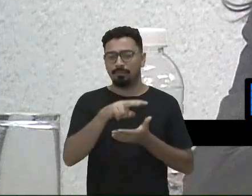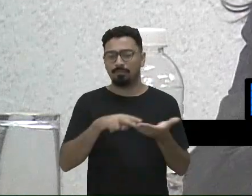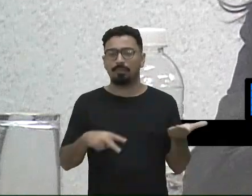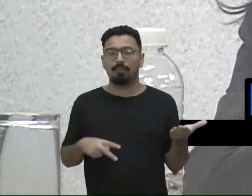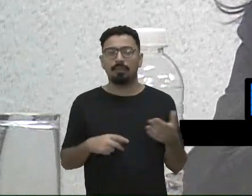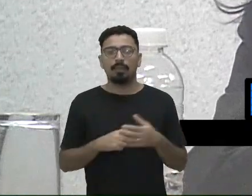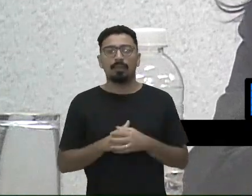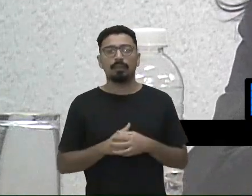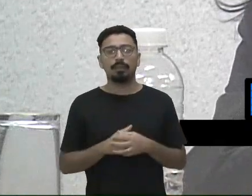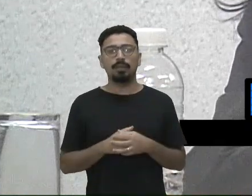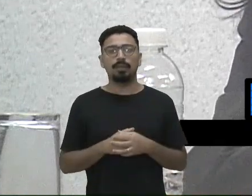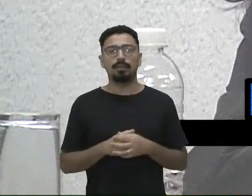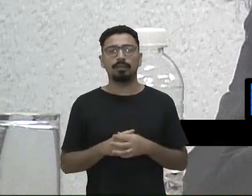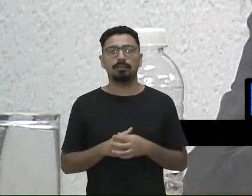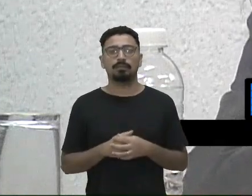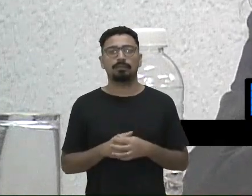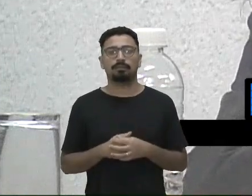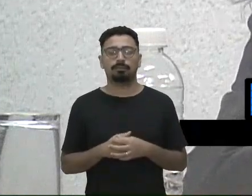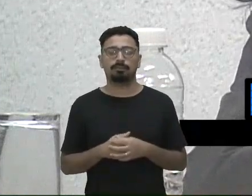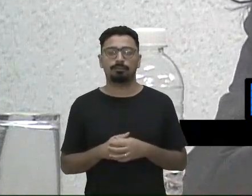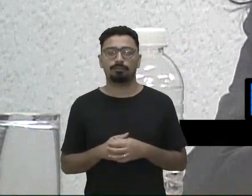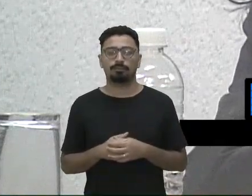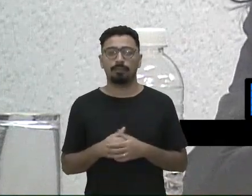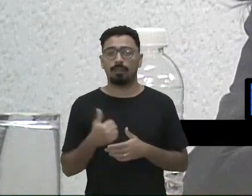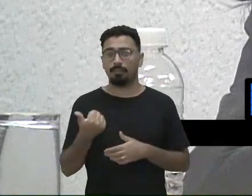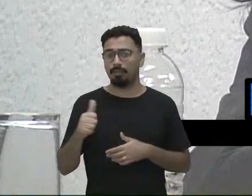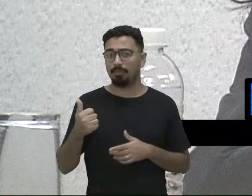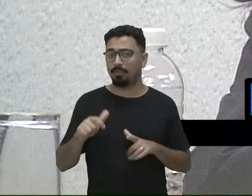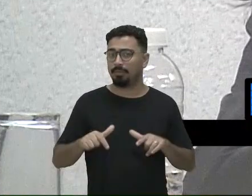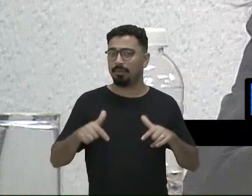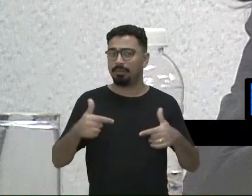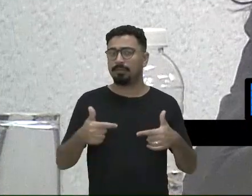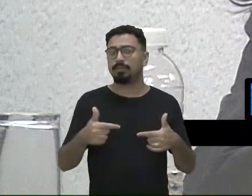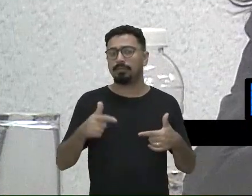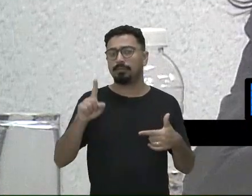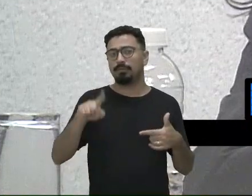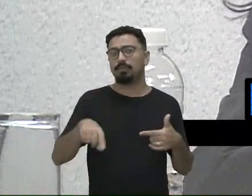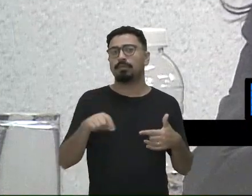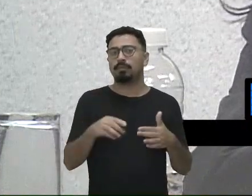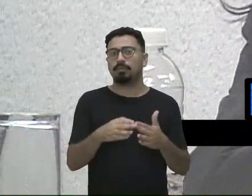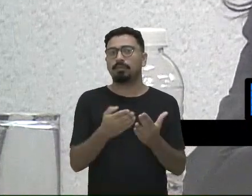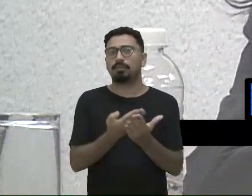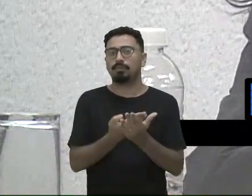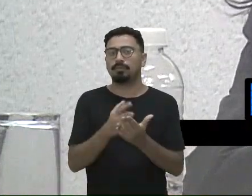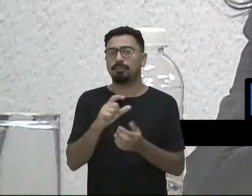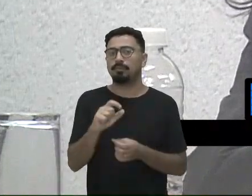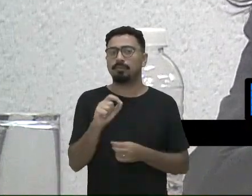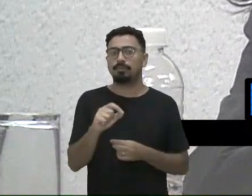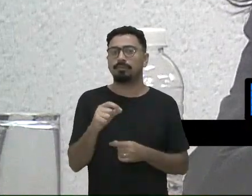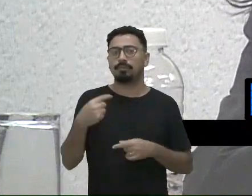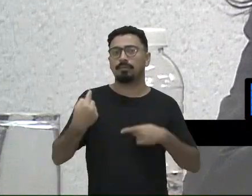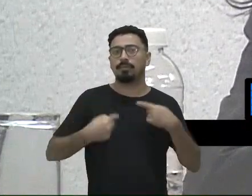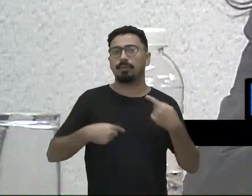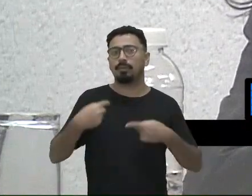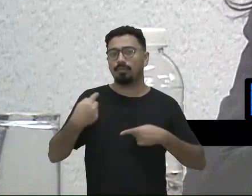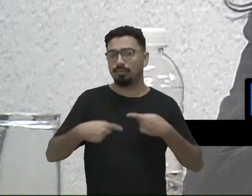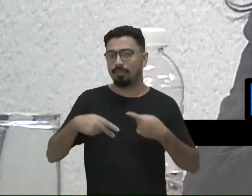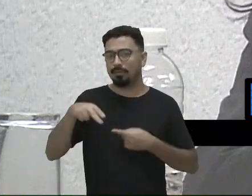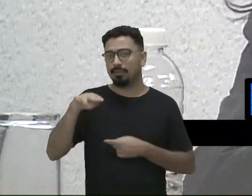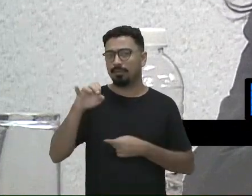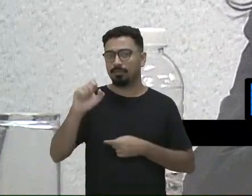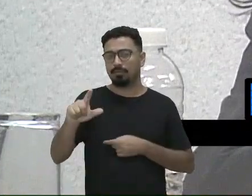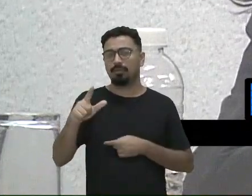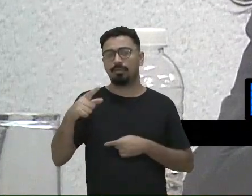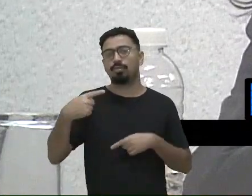vocês. A minha primeira ação legislativa formal foi o requerimento sobre a aplicação da Política Nacional de Saúde